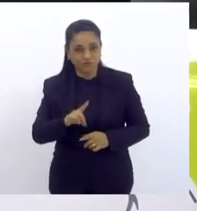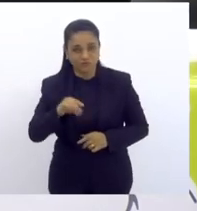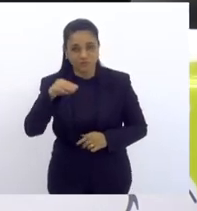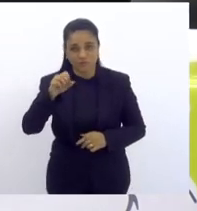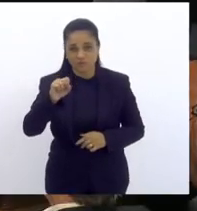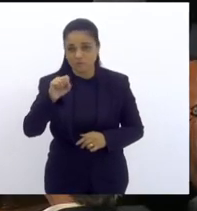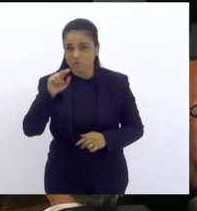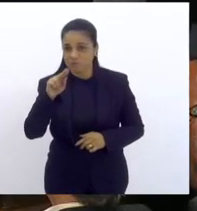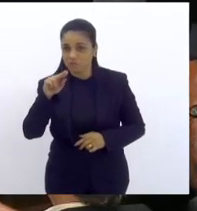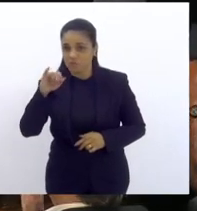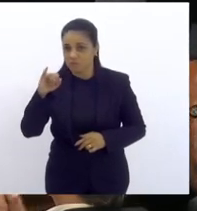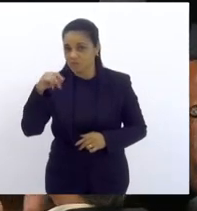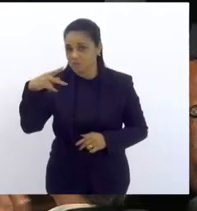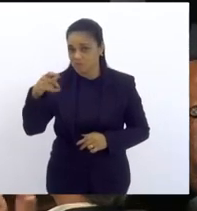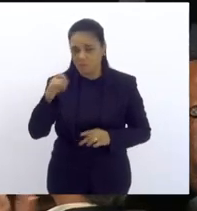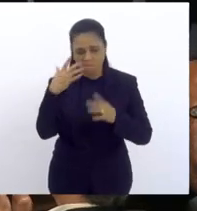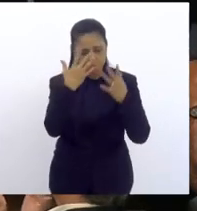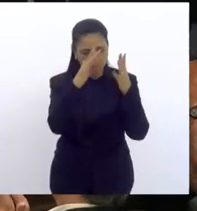salva de palmas que ele merece